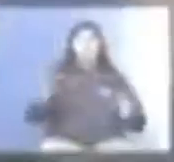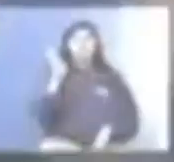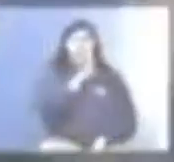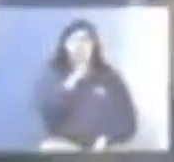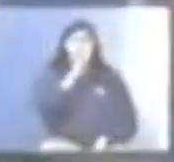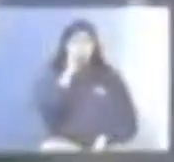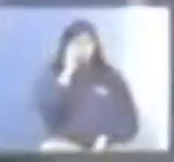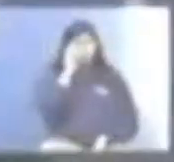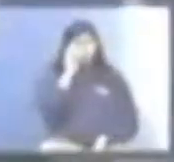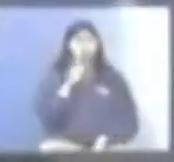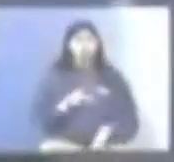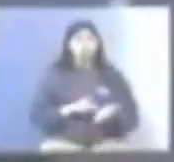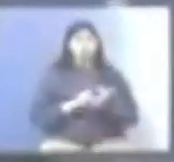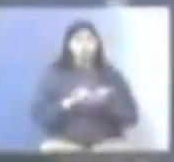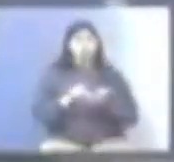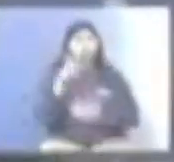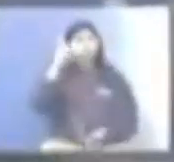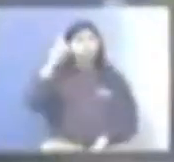do maligno, do encardido.